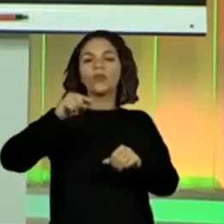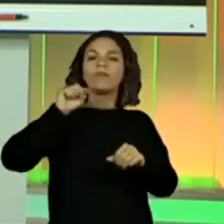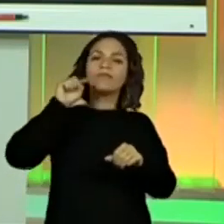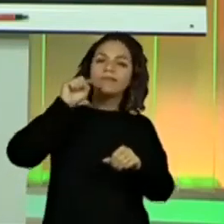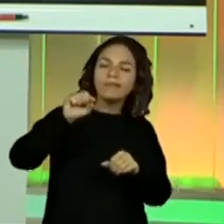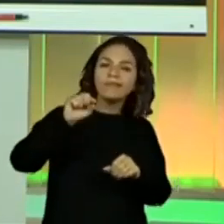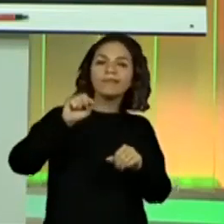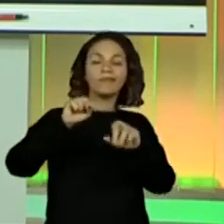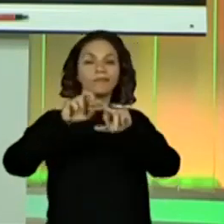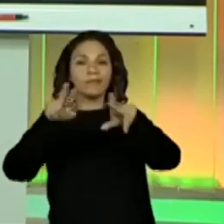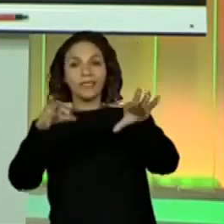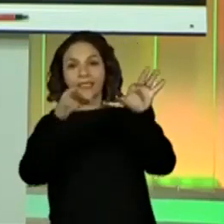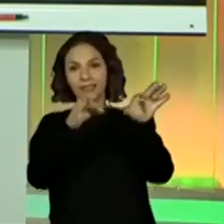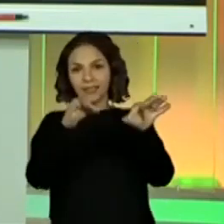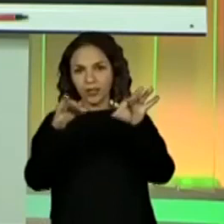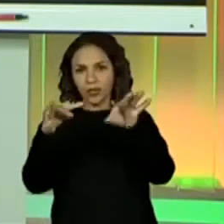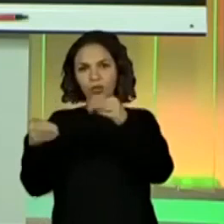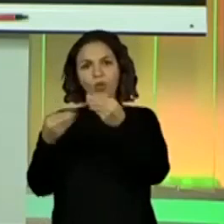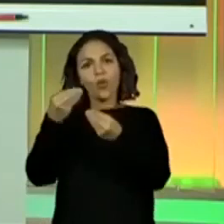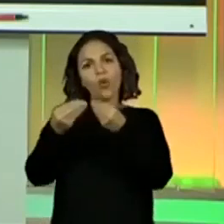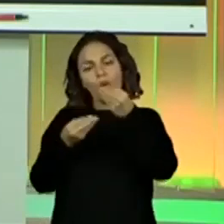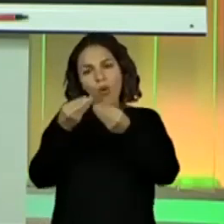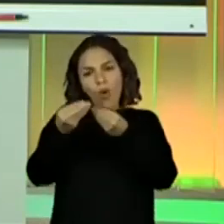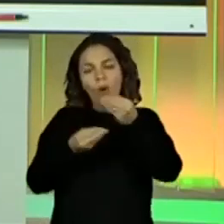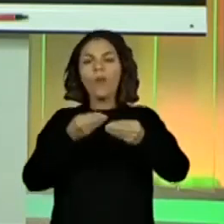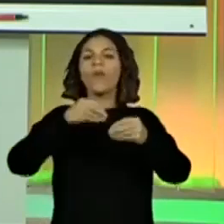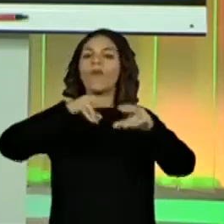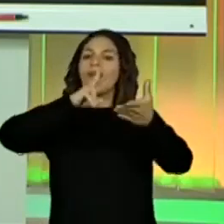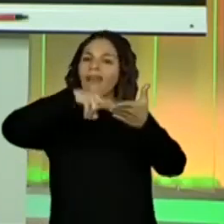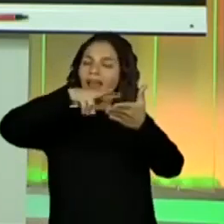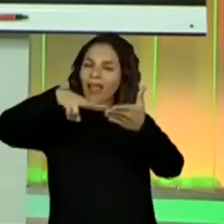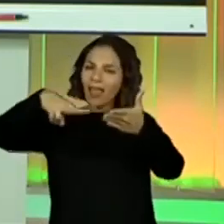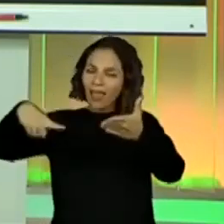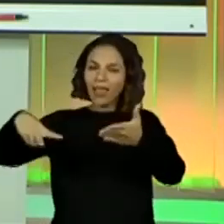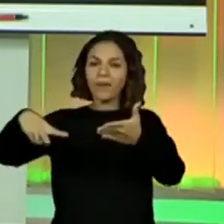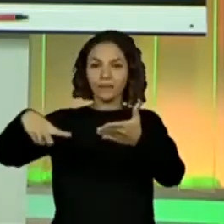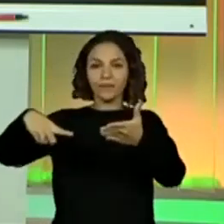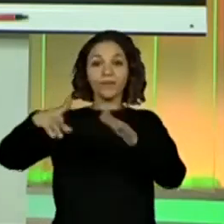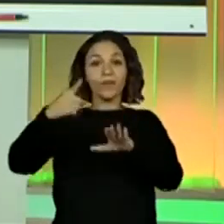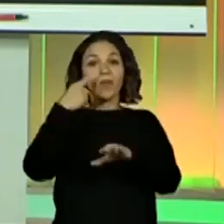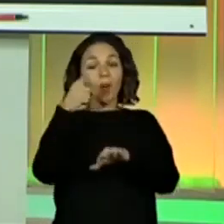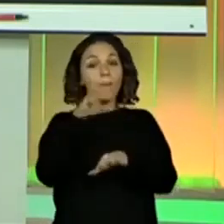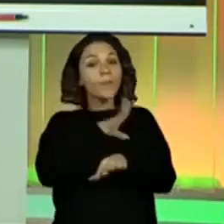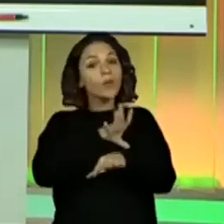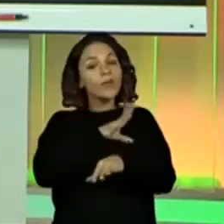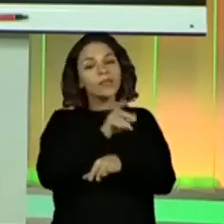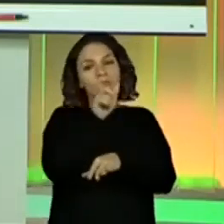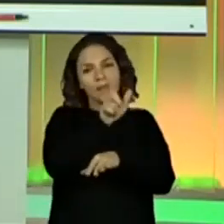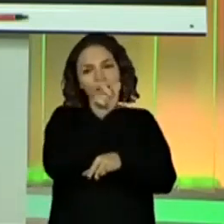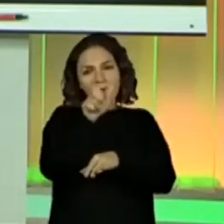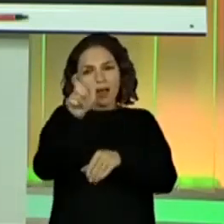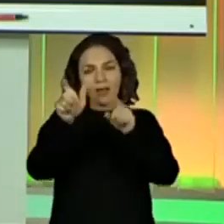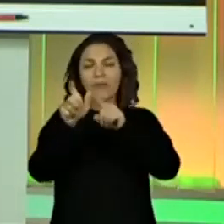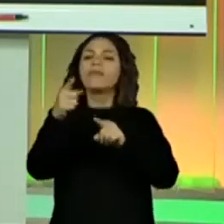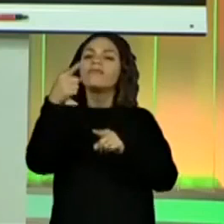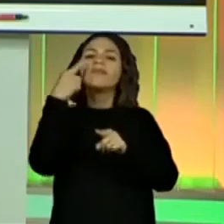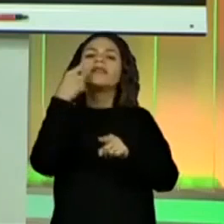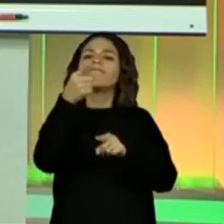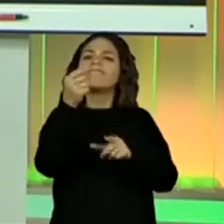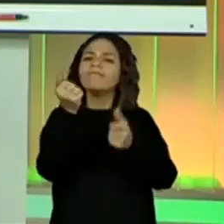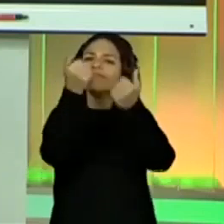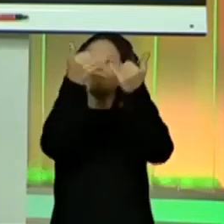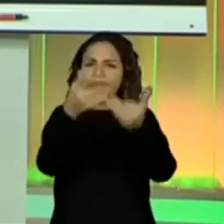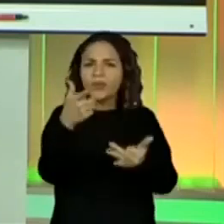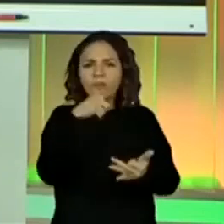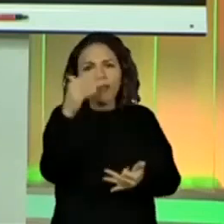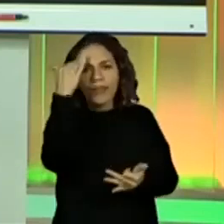como fica essa leitura e como que fica o nosso entendimento. Comenta aí no chat se você conseguiu compreender o texto e do